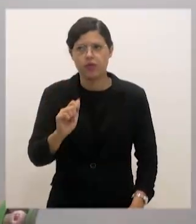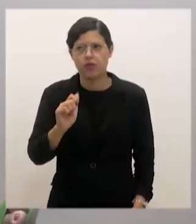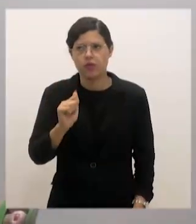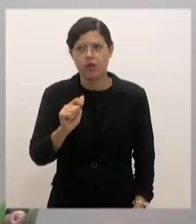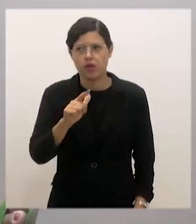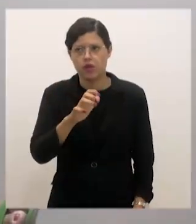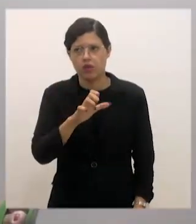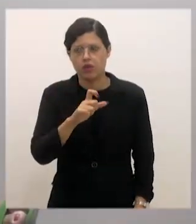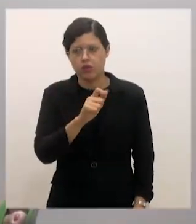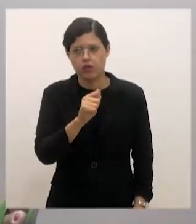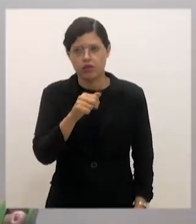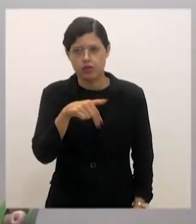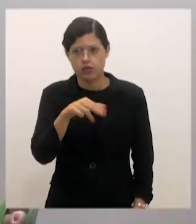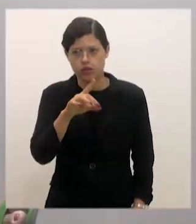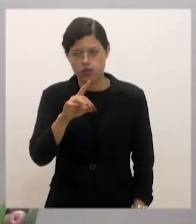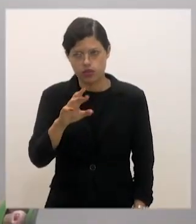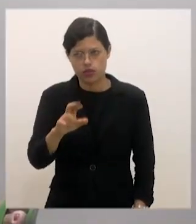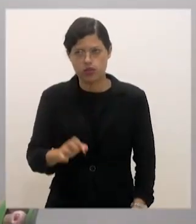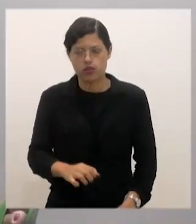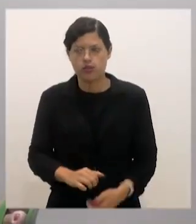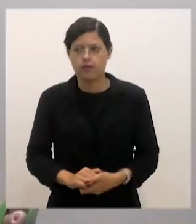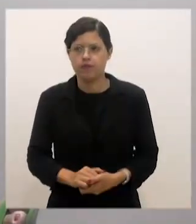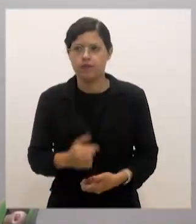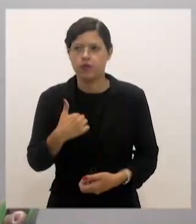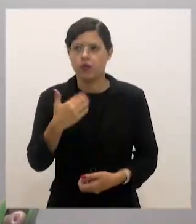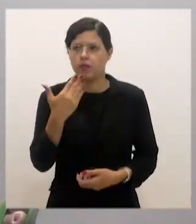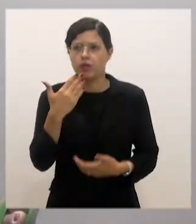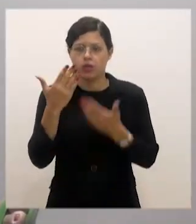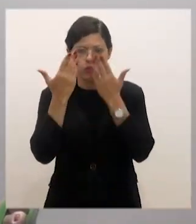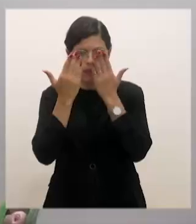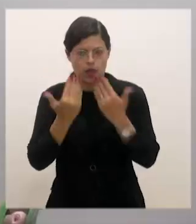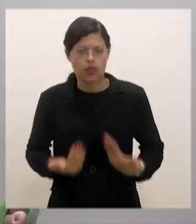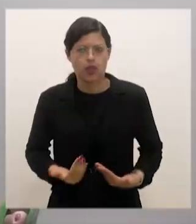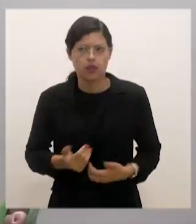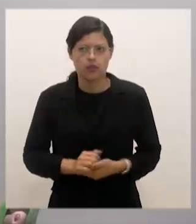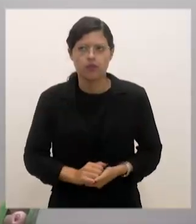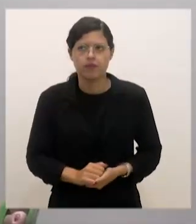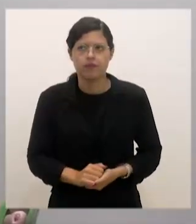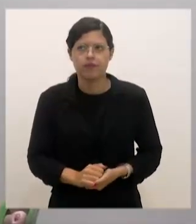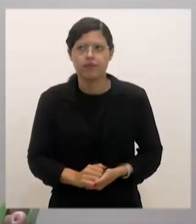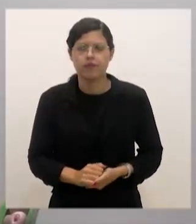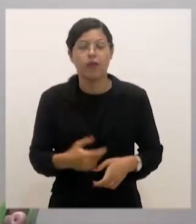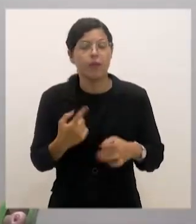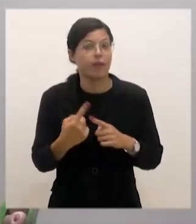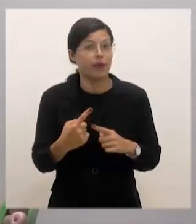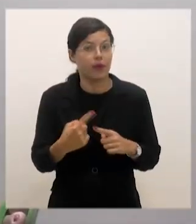Presidente, estou pedindo vista. Por quê?